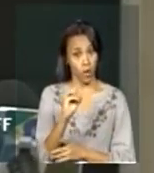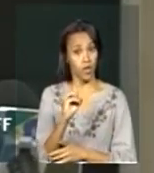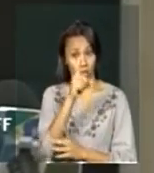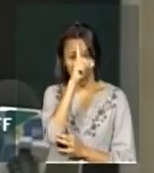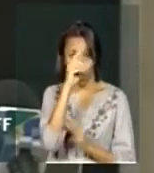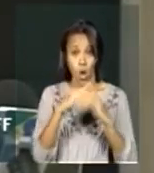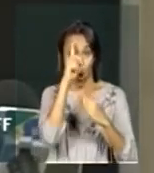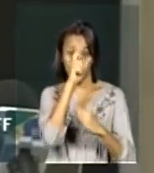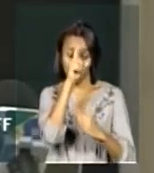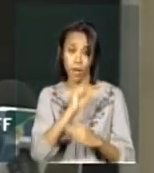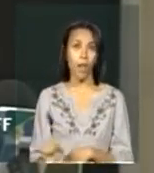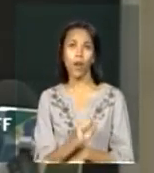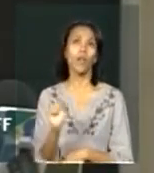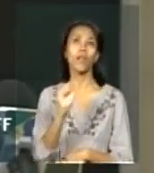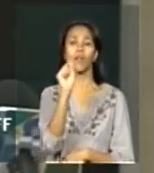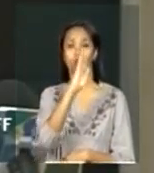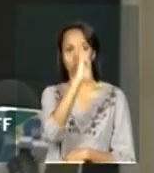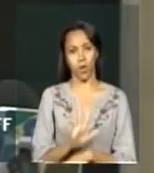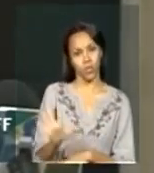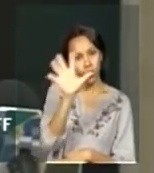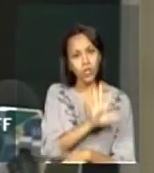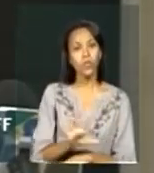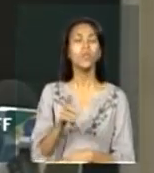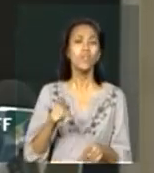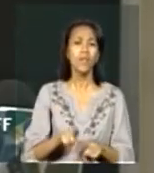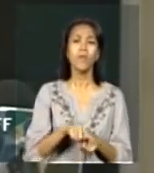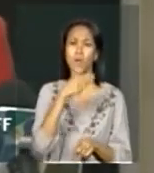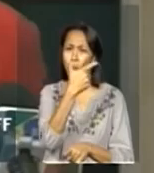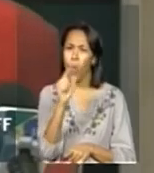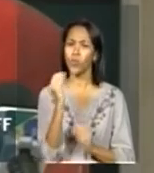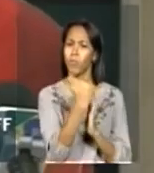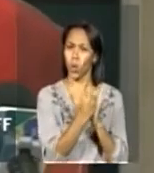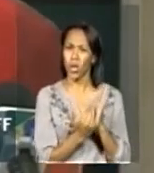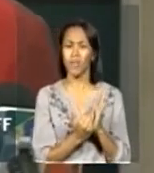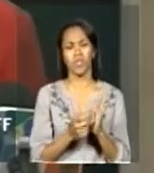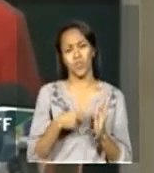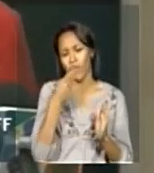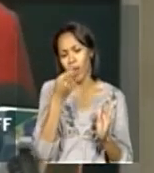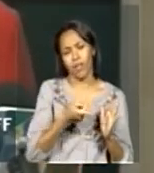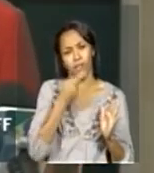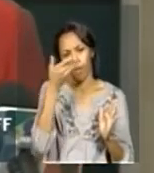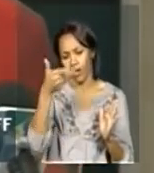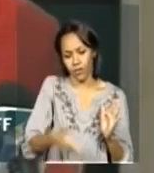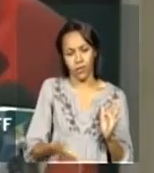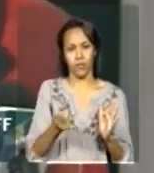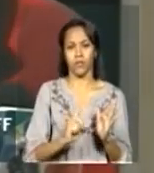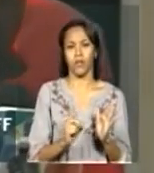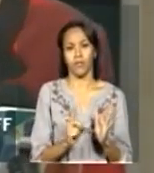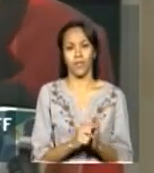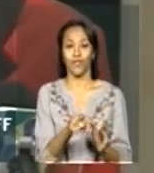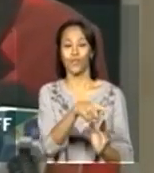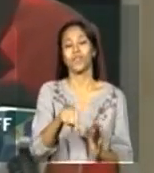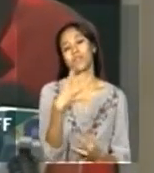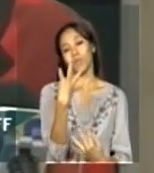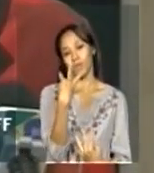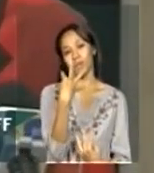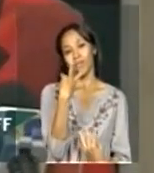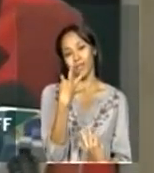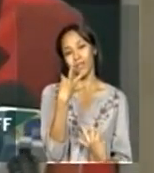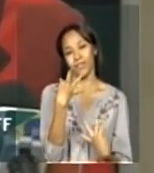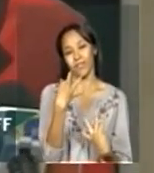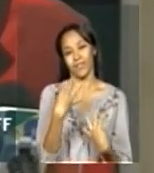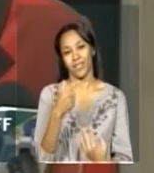país espalhados pelo Brasil todo. e outros programas que aí eu não vou ficar falando aqui e vocês me olhando com